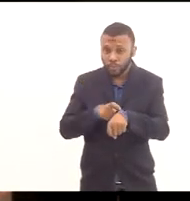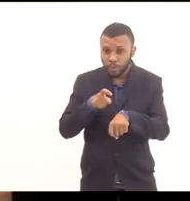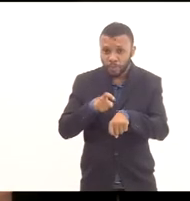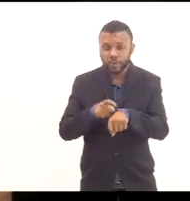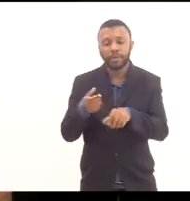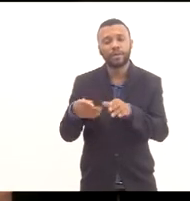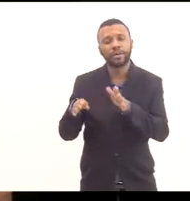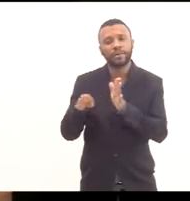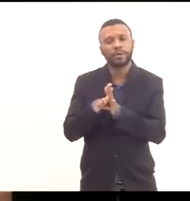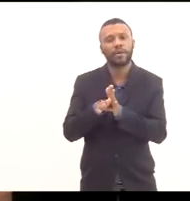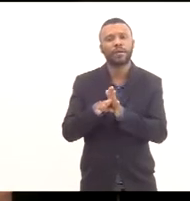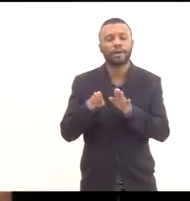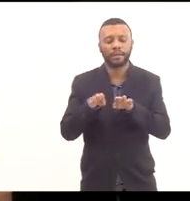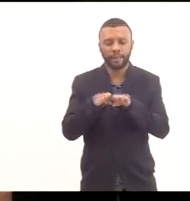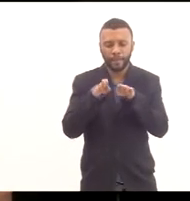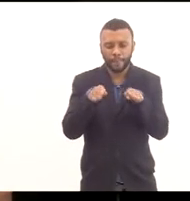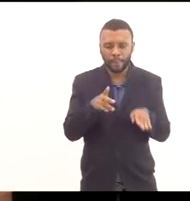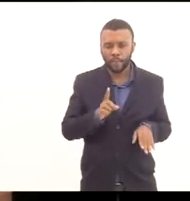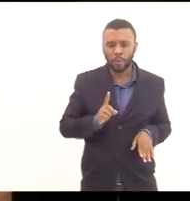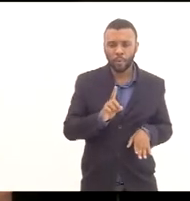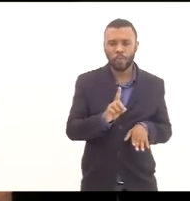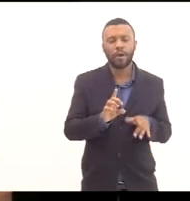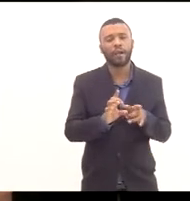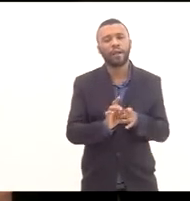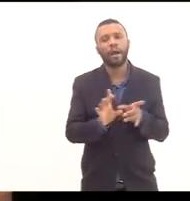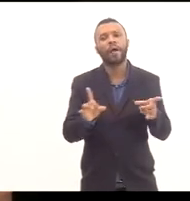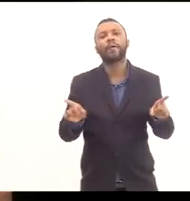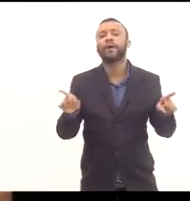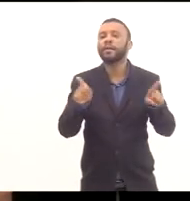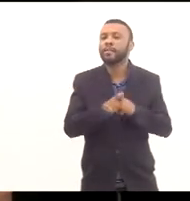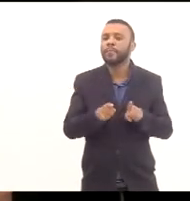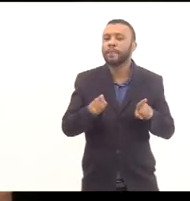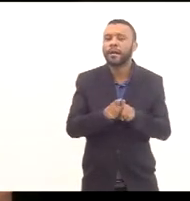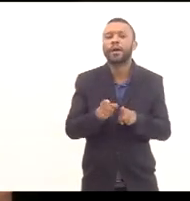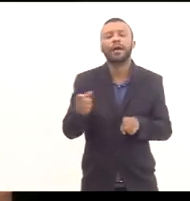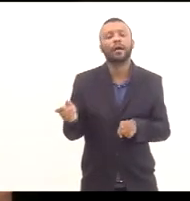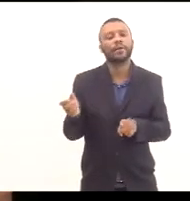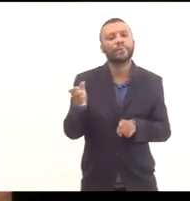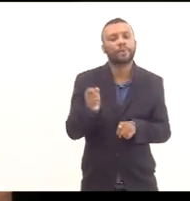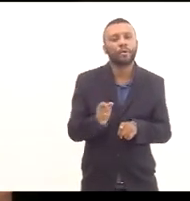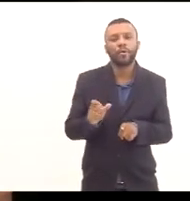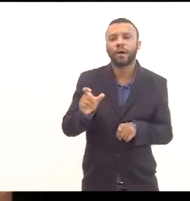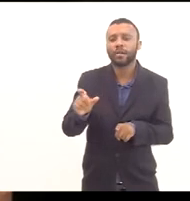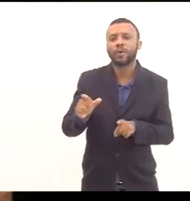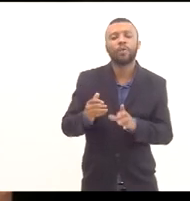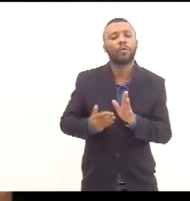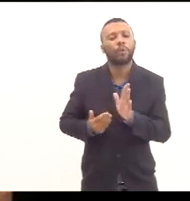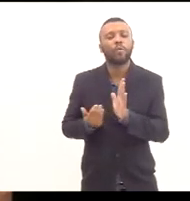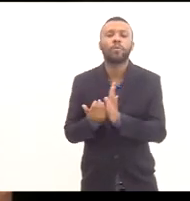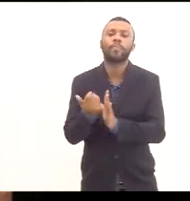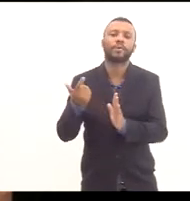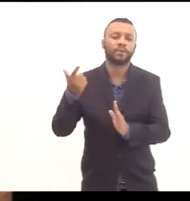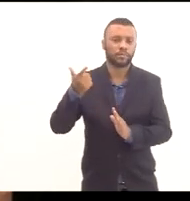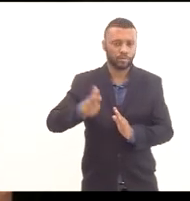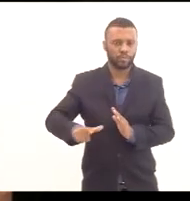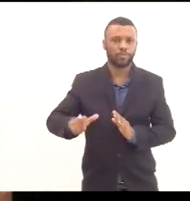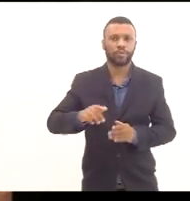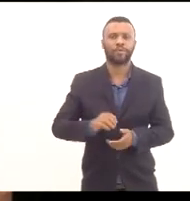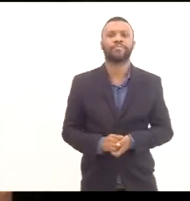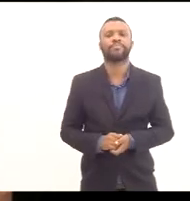na bancada do Estado ela está apta também a receber o cartão recomeçar né